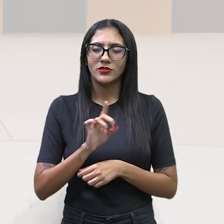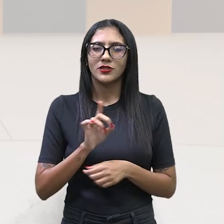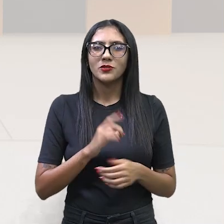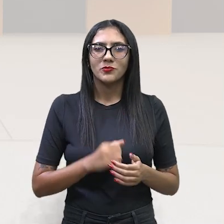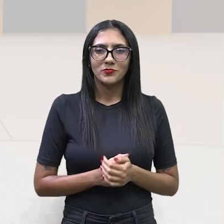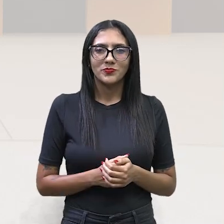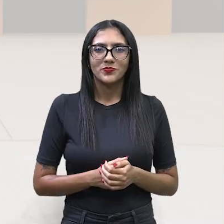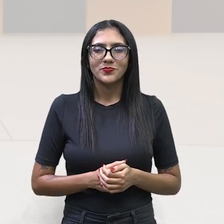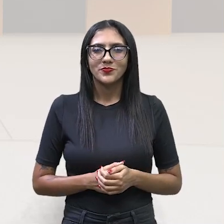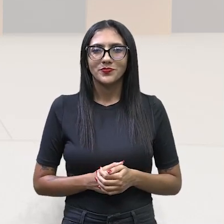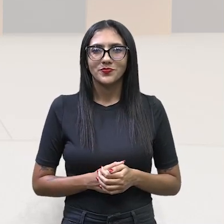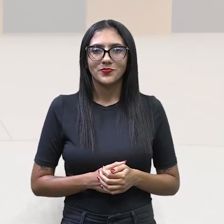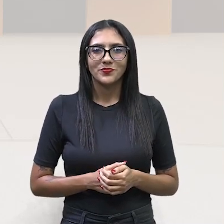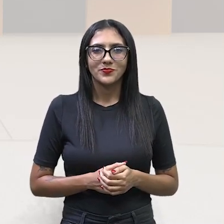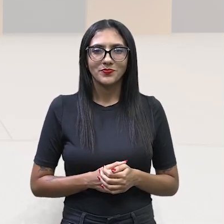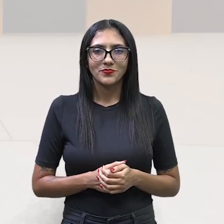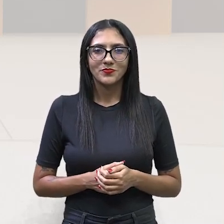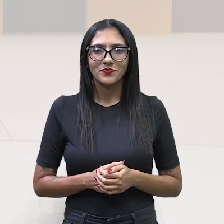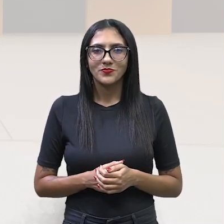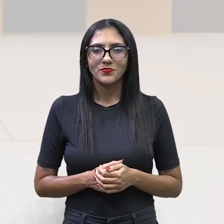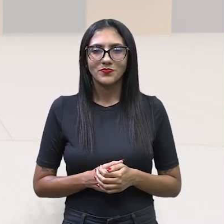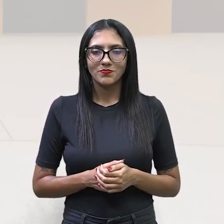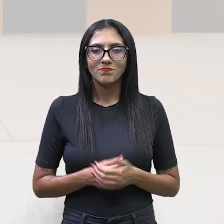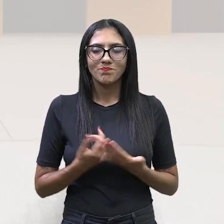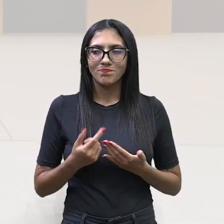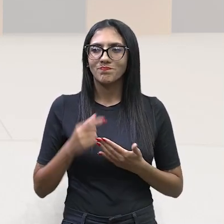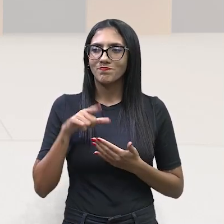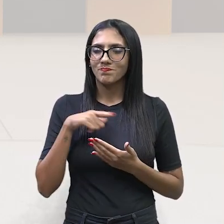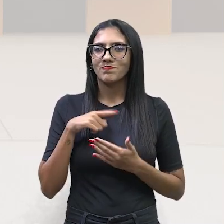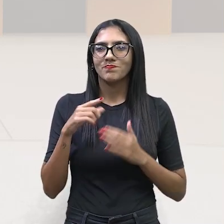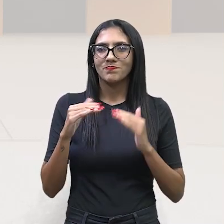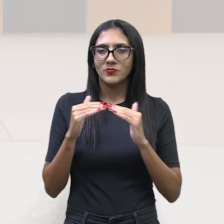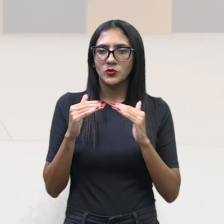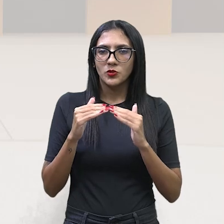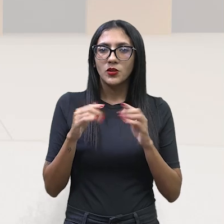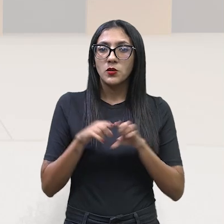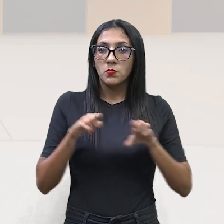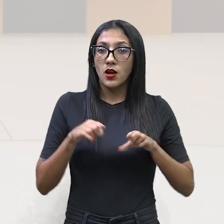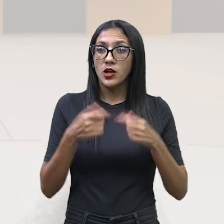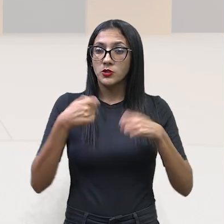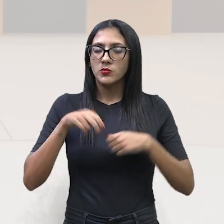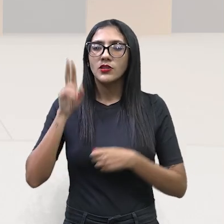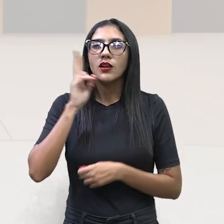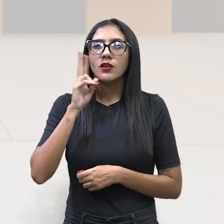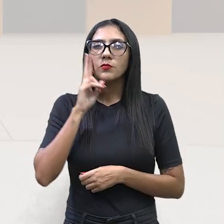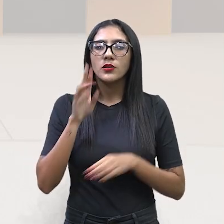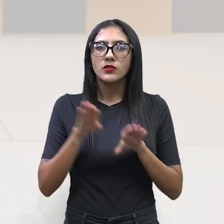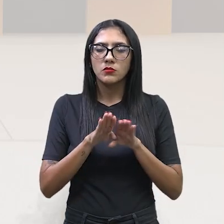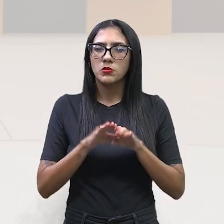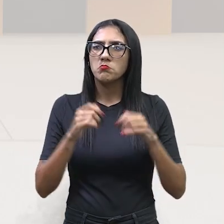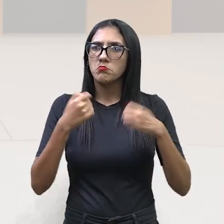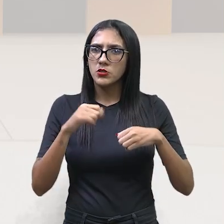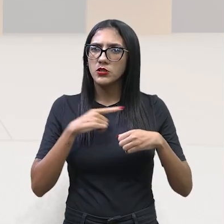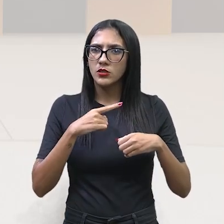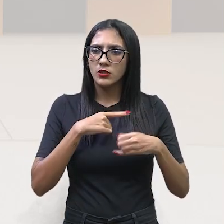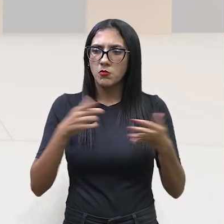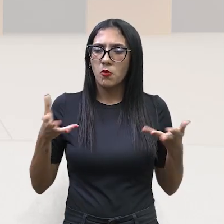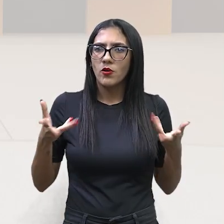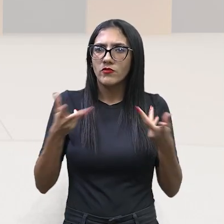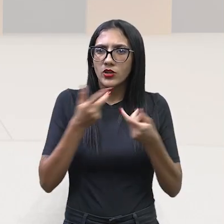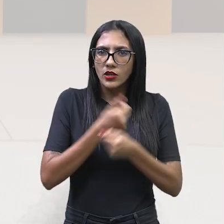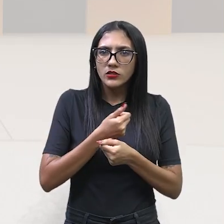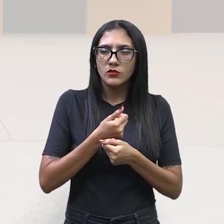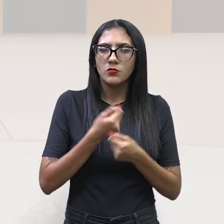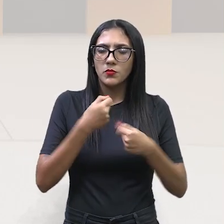essas ocupações. Tá legal? É isso, professora? Exatamente isso, professor, mas não deve se esquecer de qualificar sempre, não